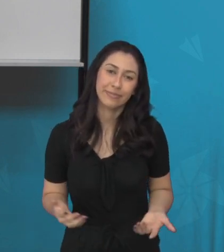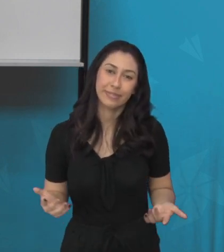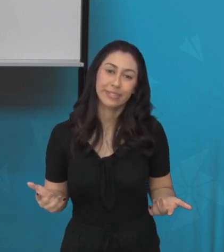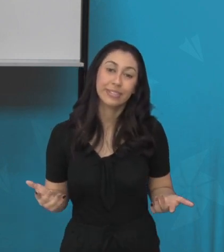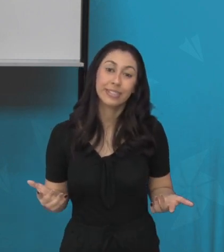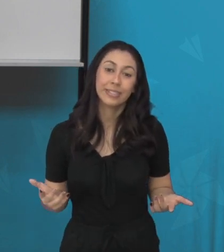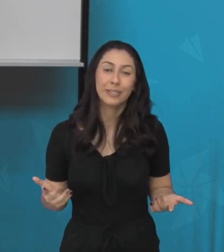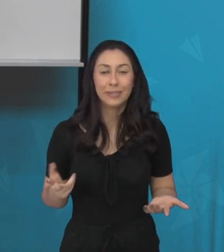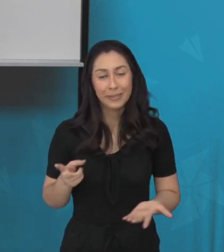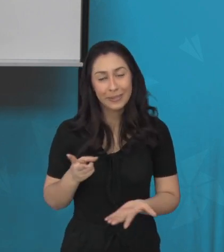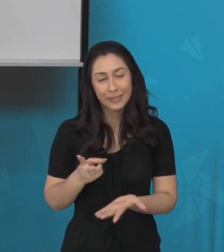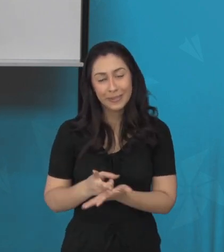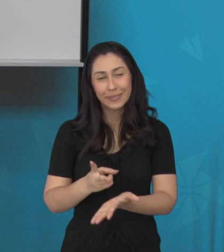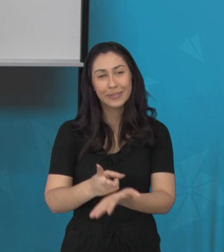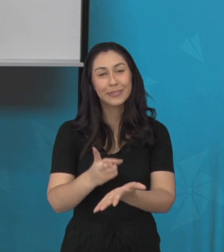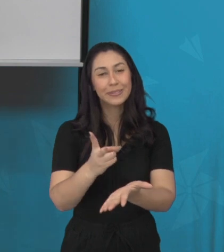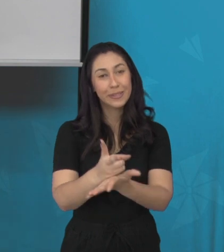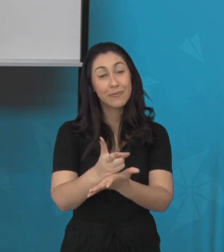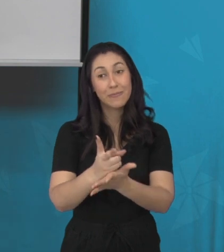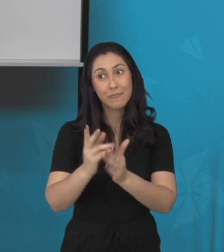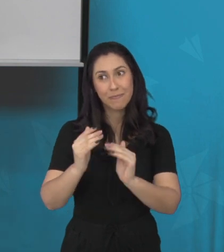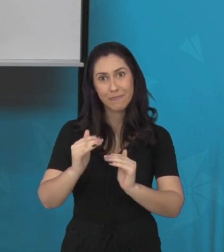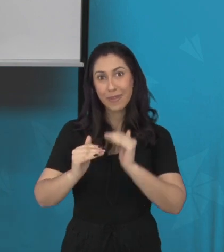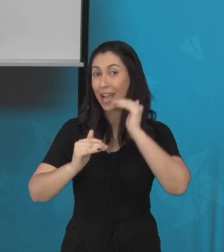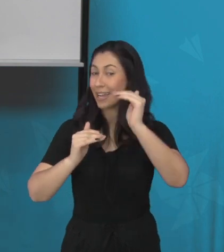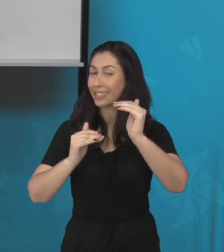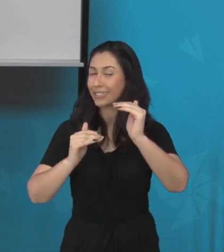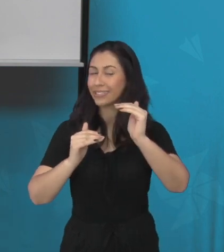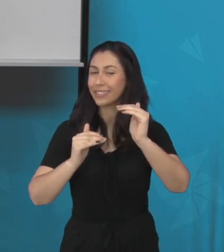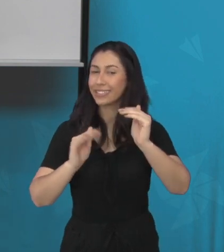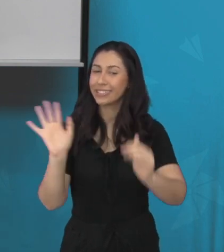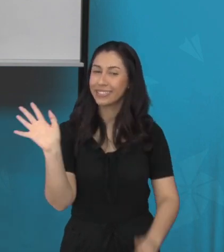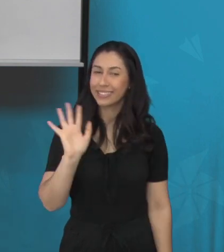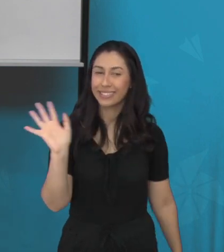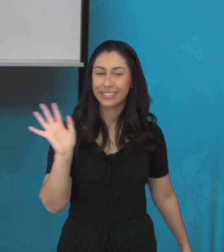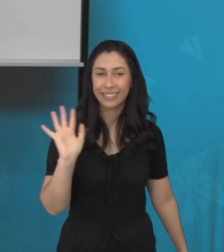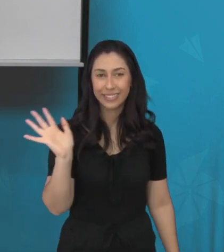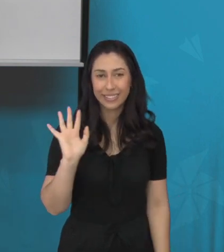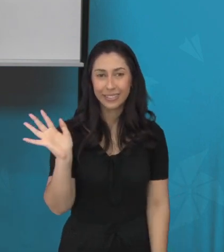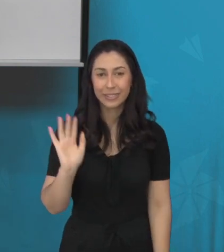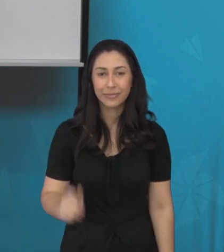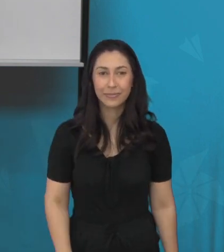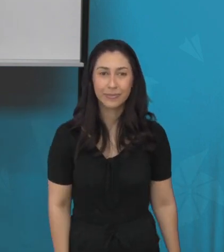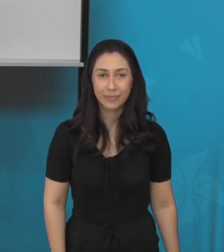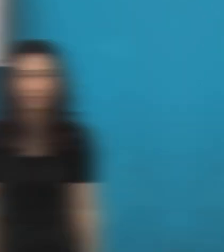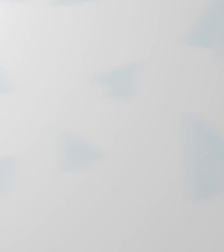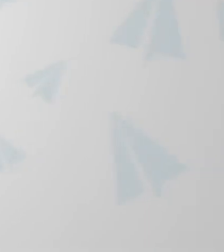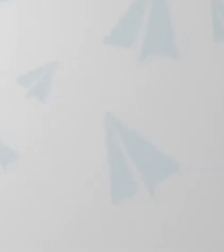Seguimos então para a próxima aula e até mais.